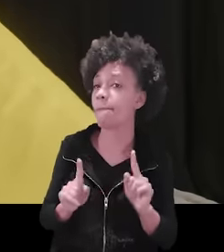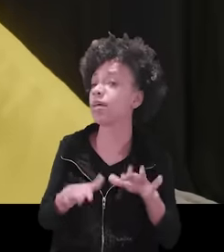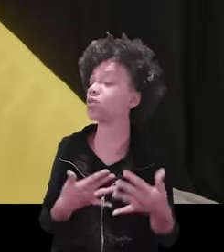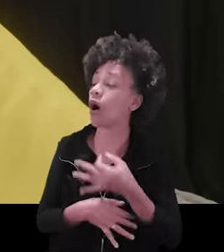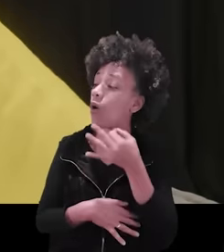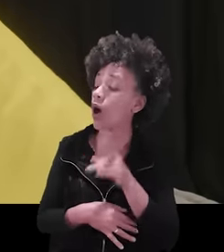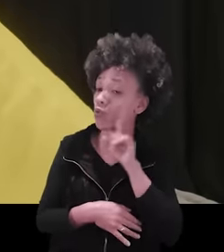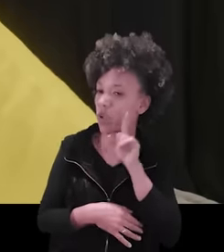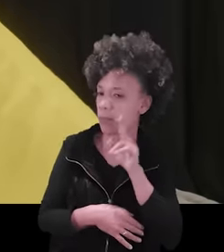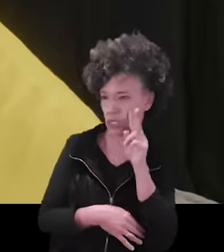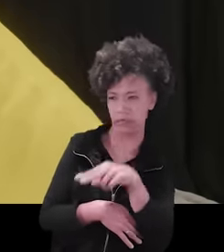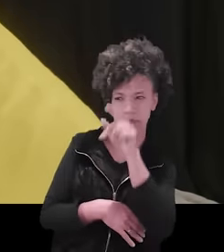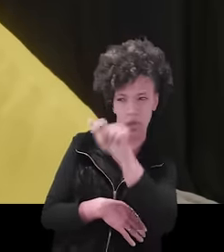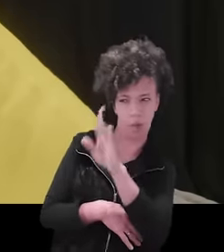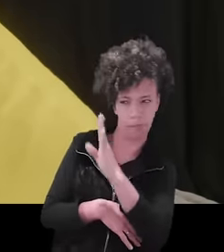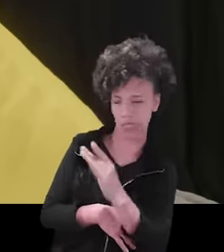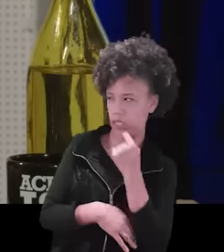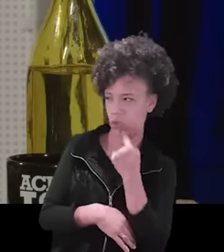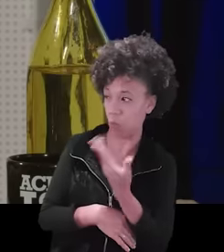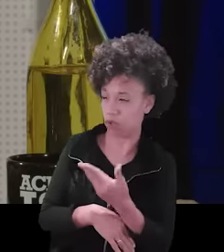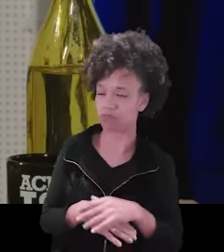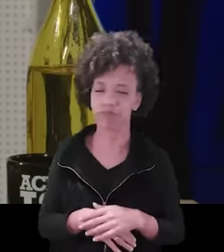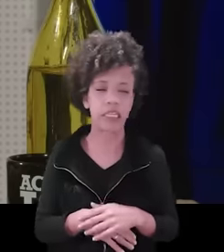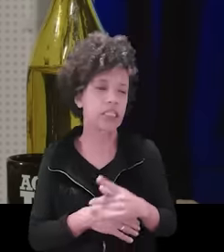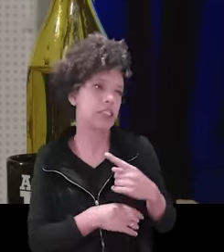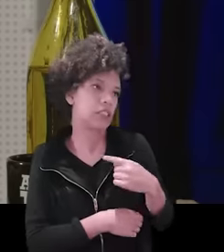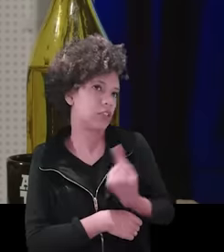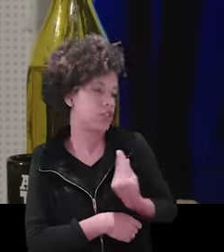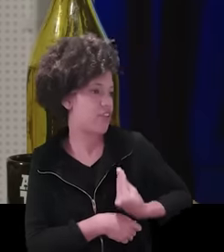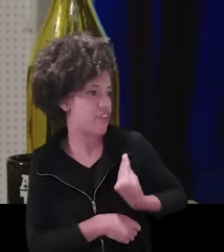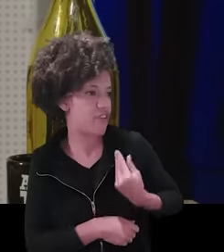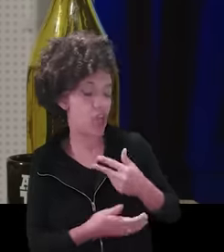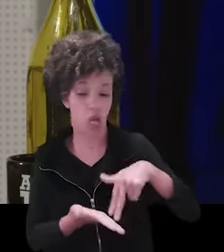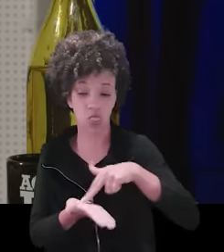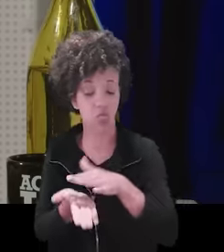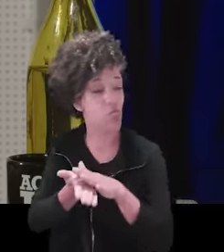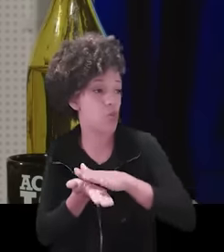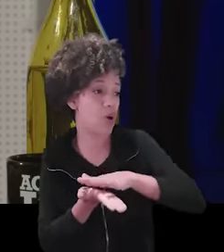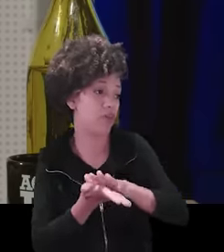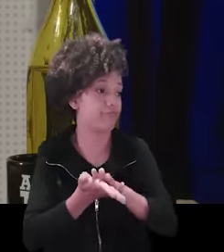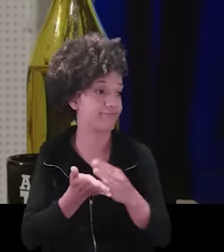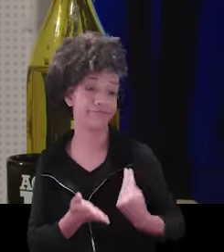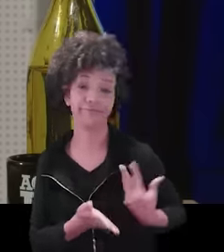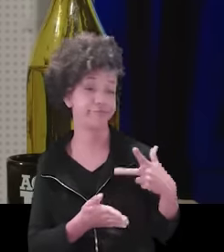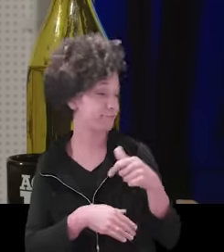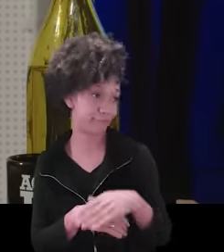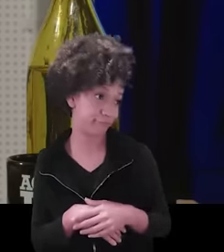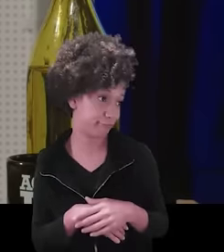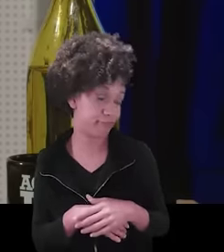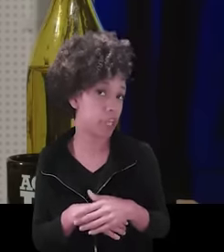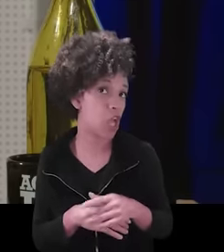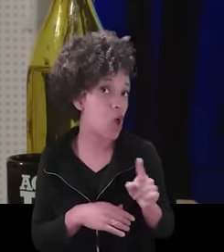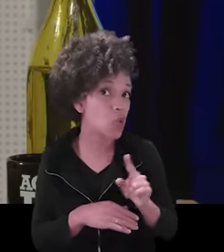Mas qual que é a visão do americano para o brasileiro que a gente vive no carnaval é